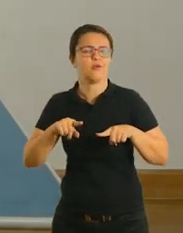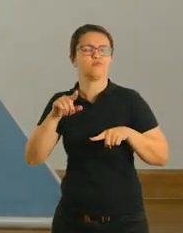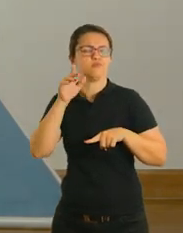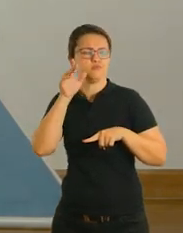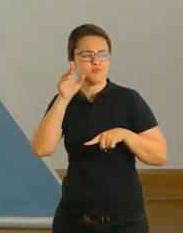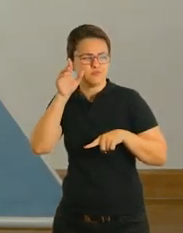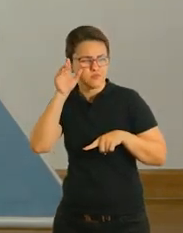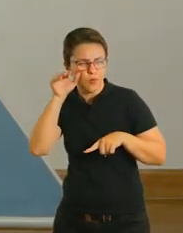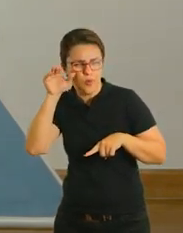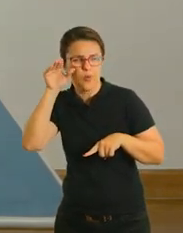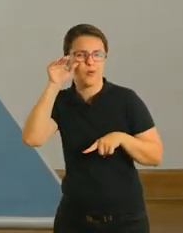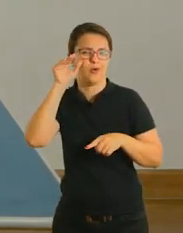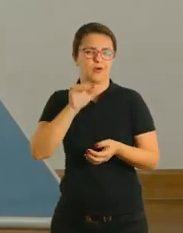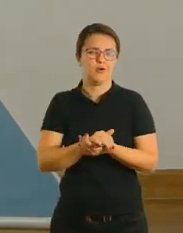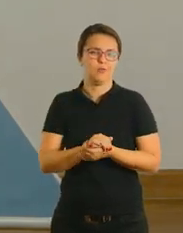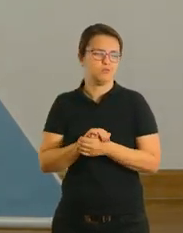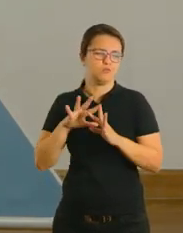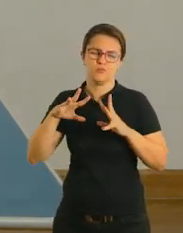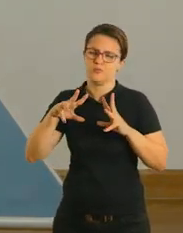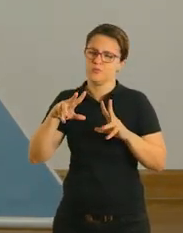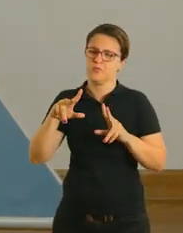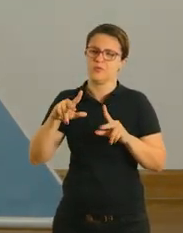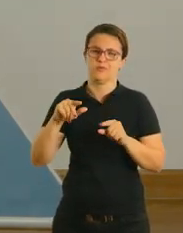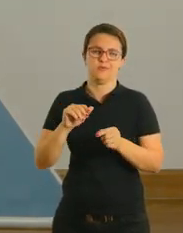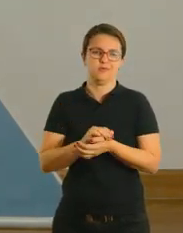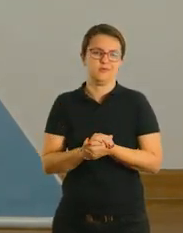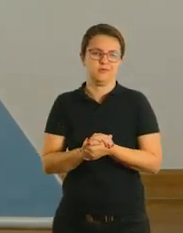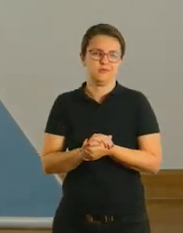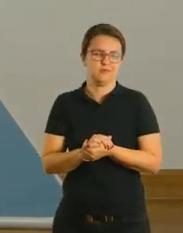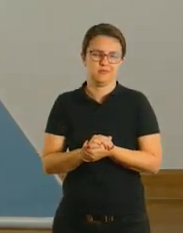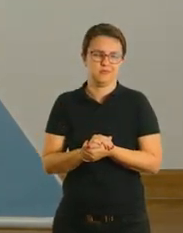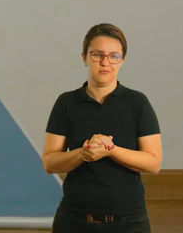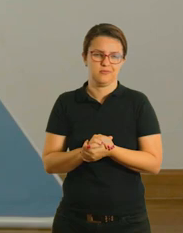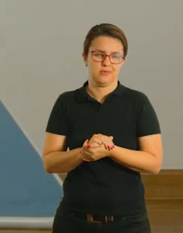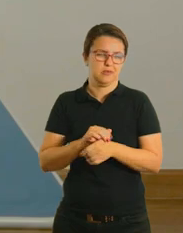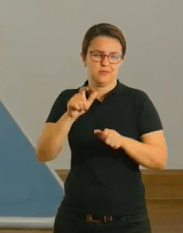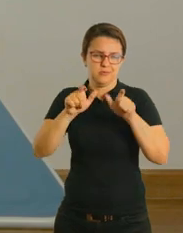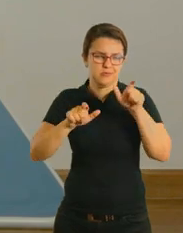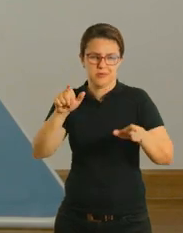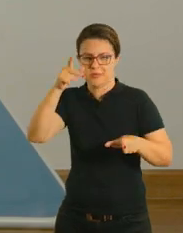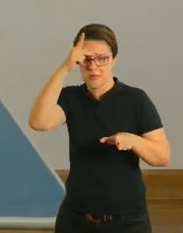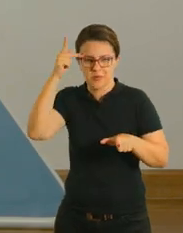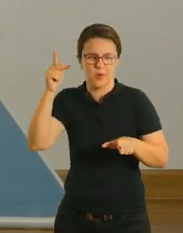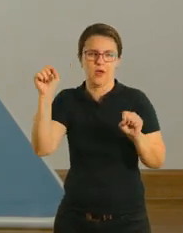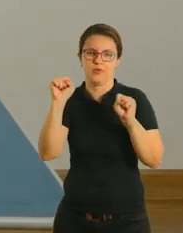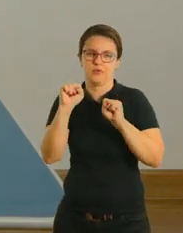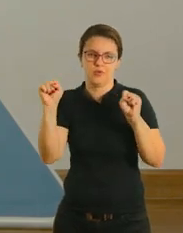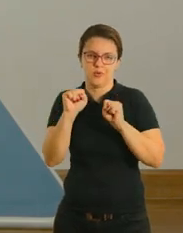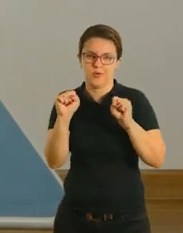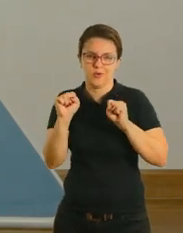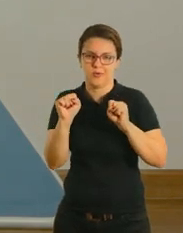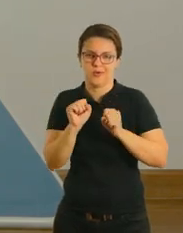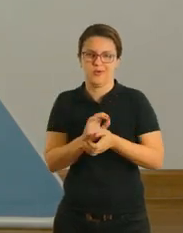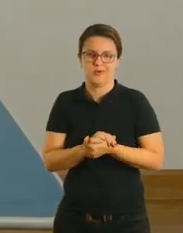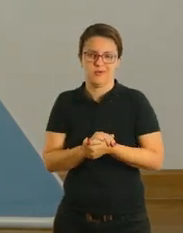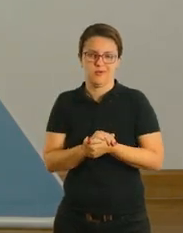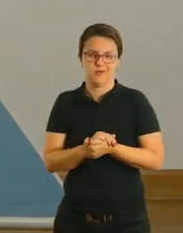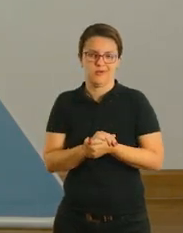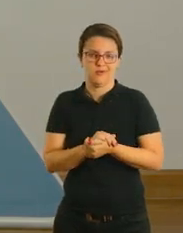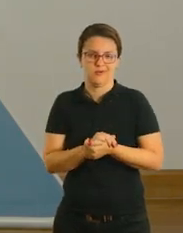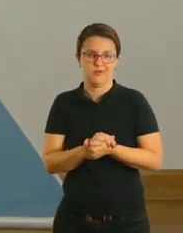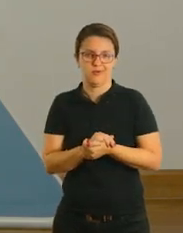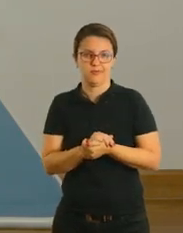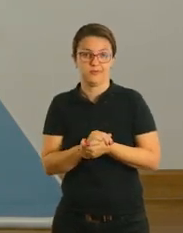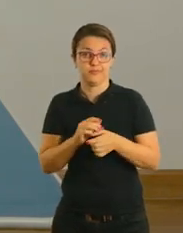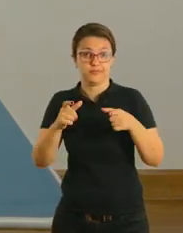interessante que todo mundo adora quando vai em festa de aniversário. Vocês vão utilizar 2 pratinhos de